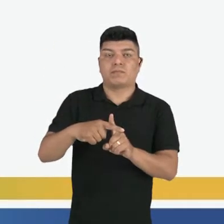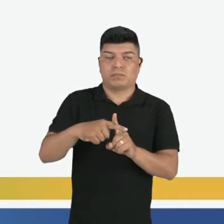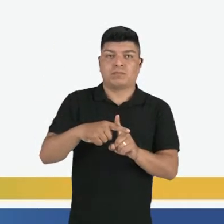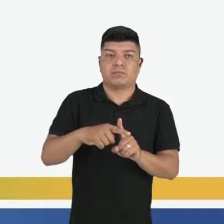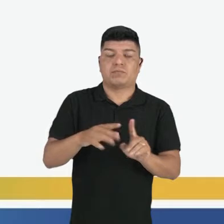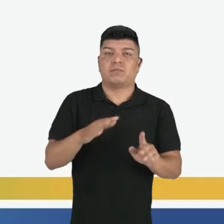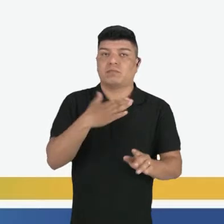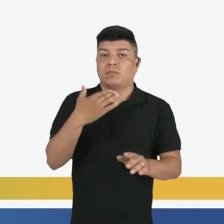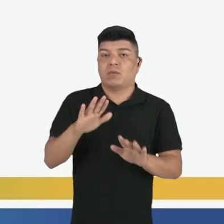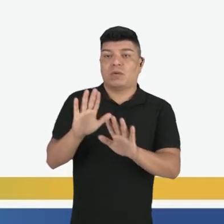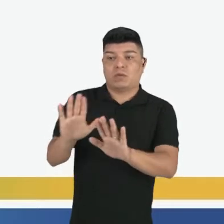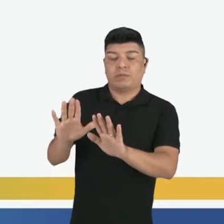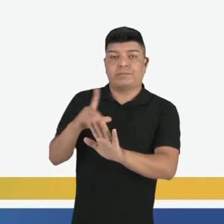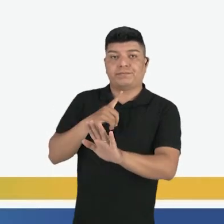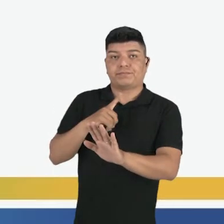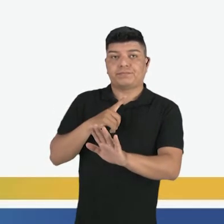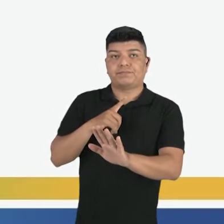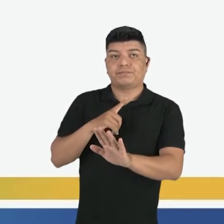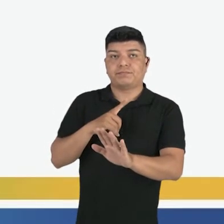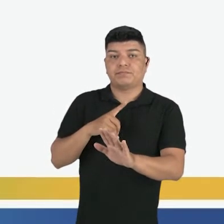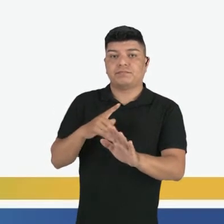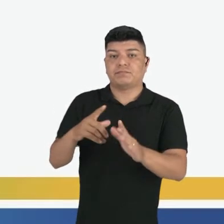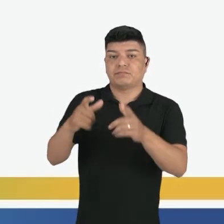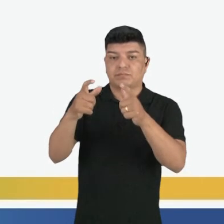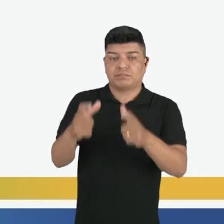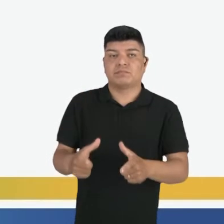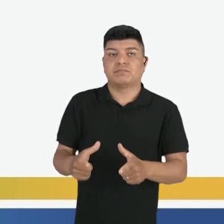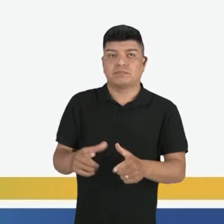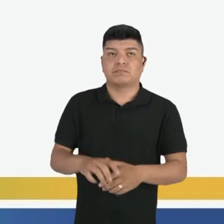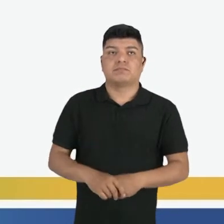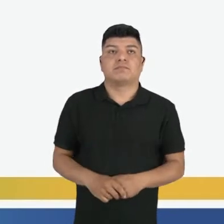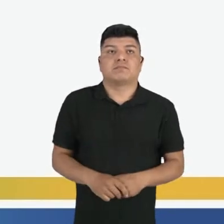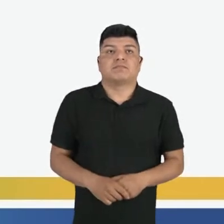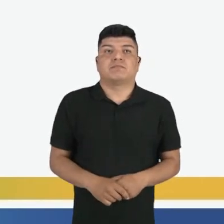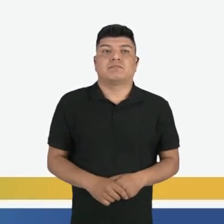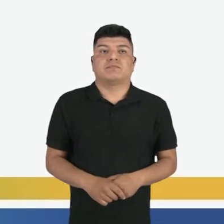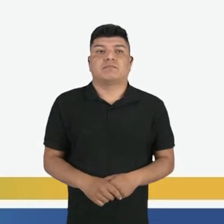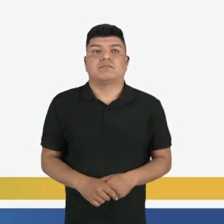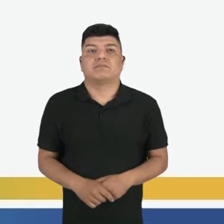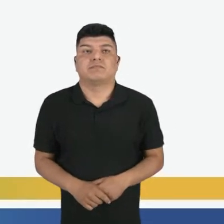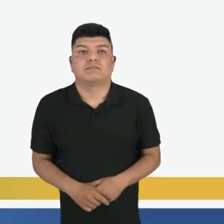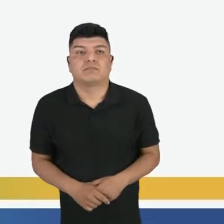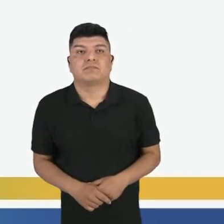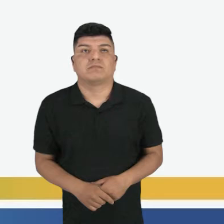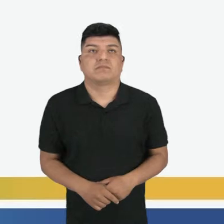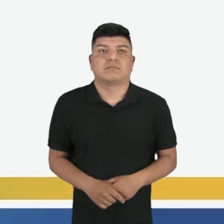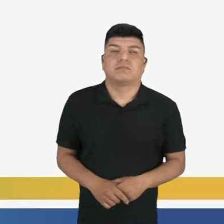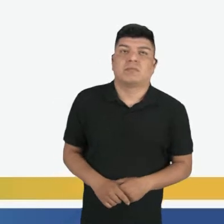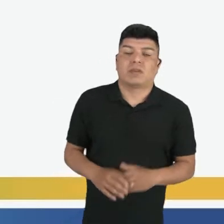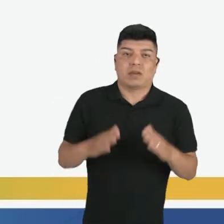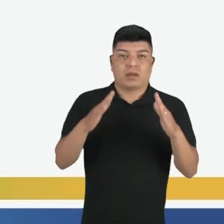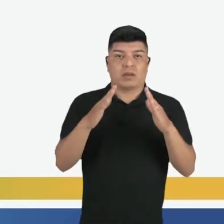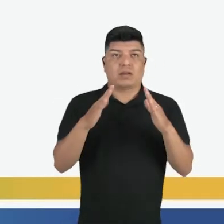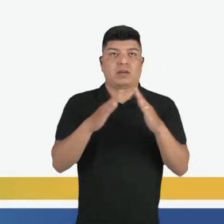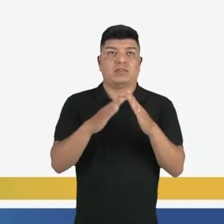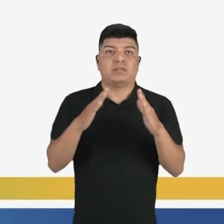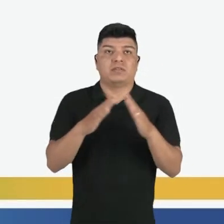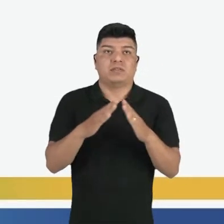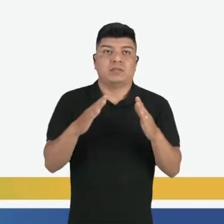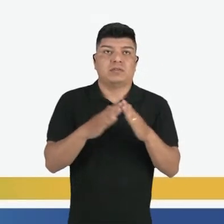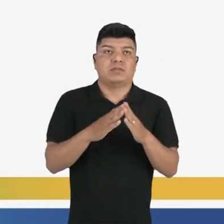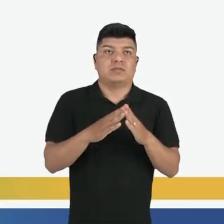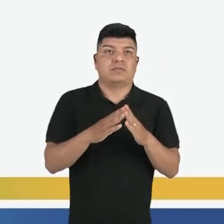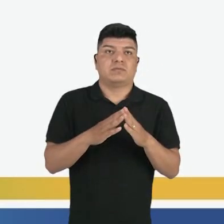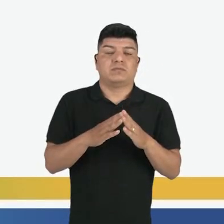que estão no entorno desse chalé do Seringal. A casa do Chico Mendes não poderia ficar de fora também